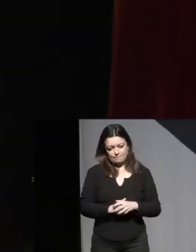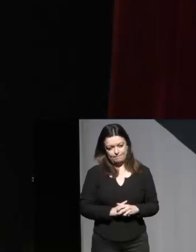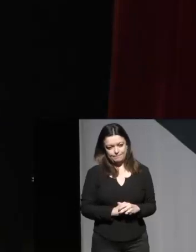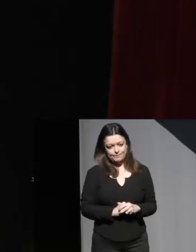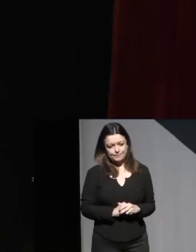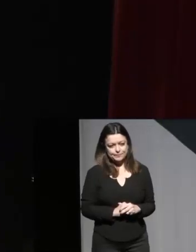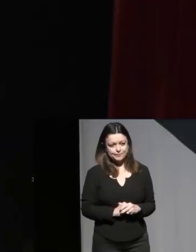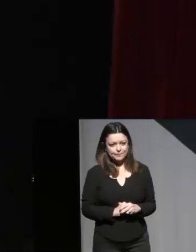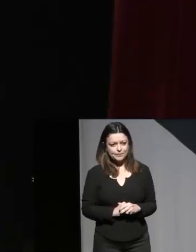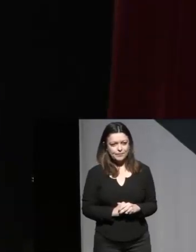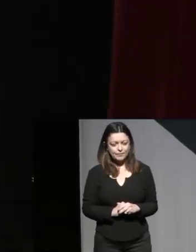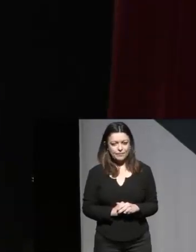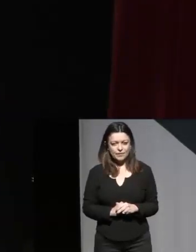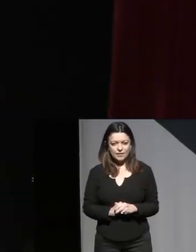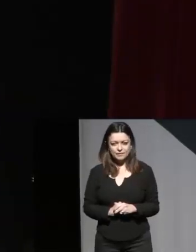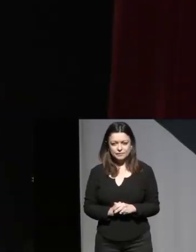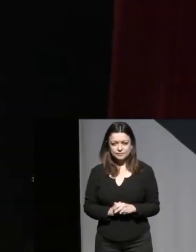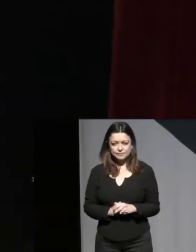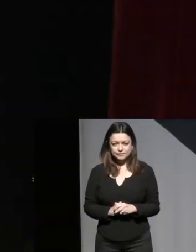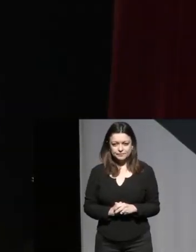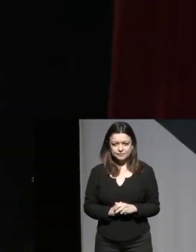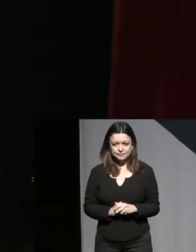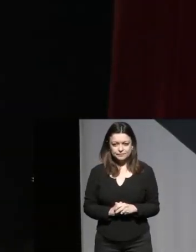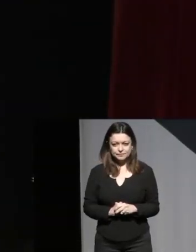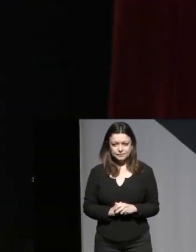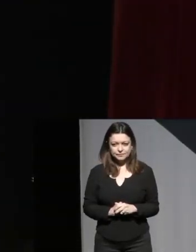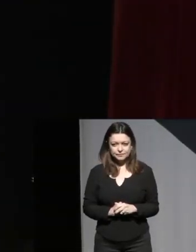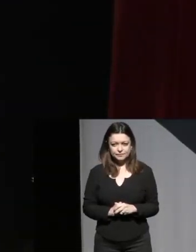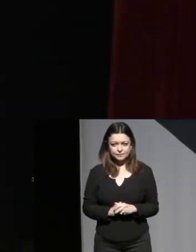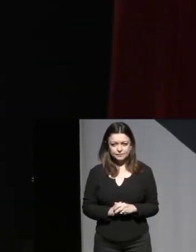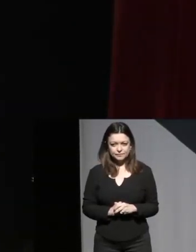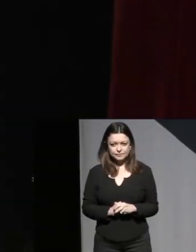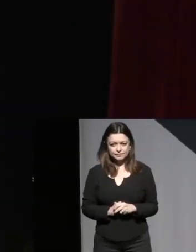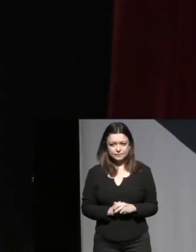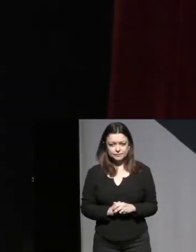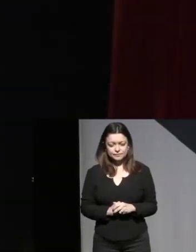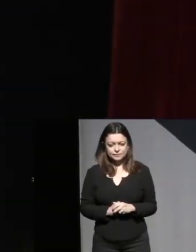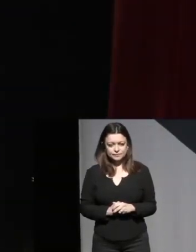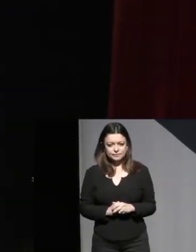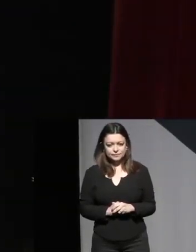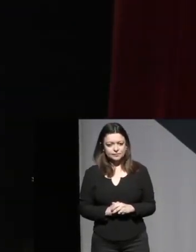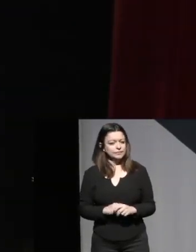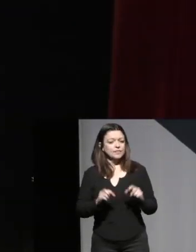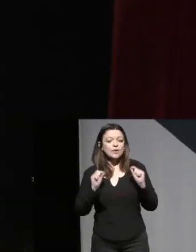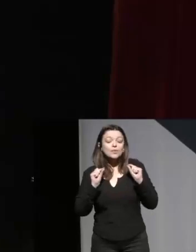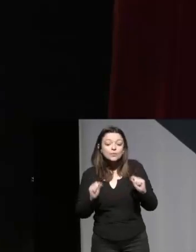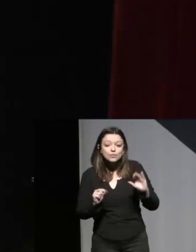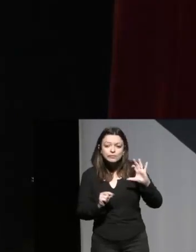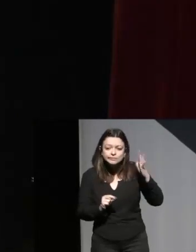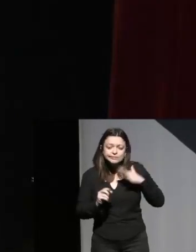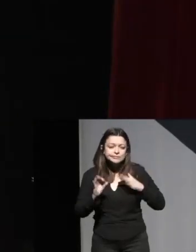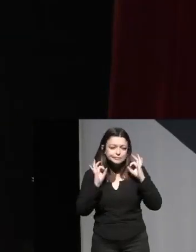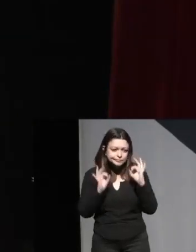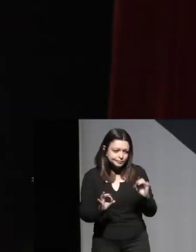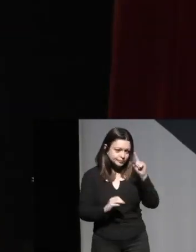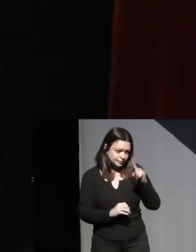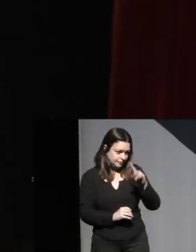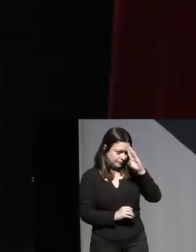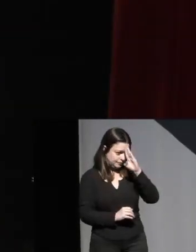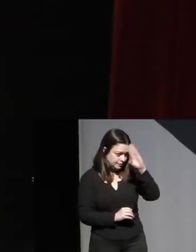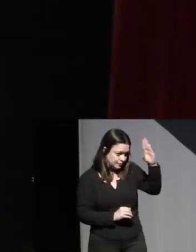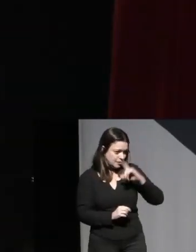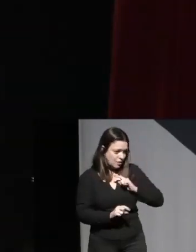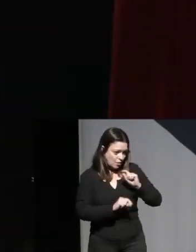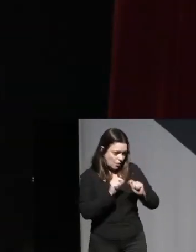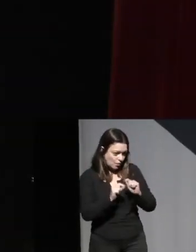O fato é, e a pergunta que eu coloco, acho que esse é um dos pontos centrais, a arrecadação é em